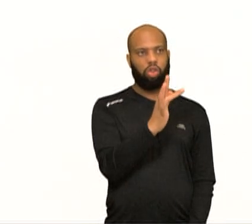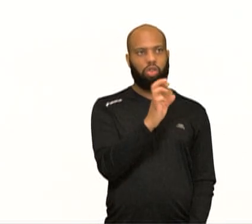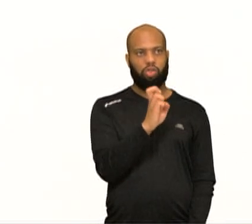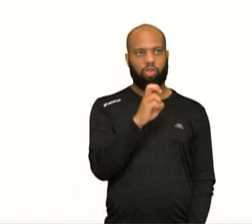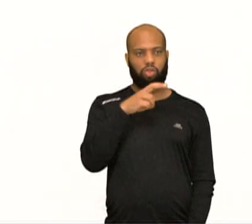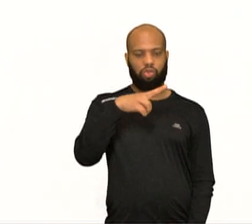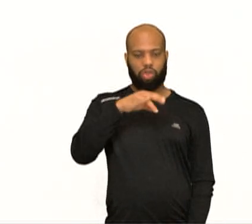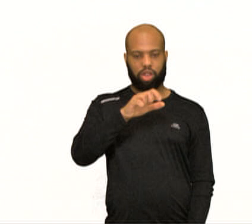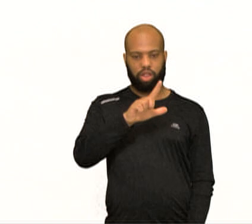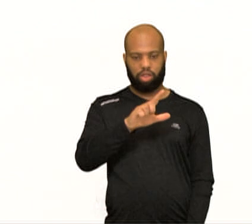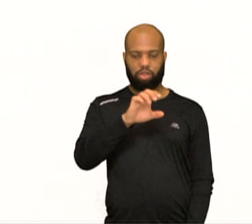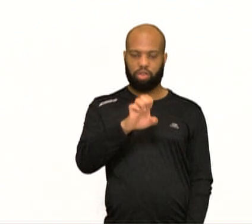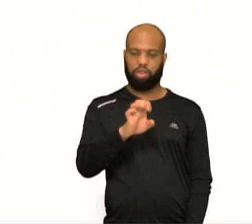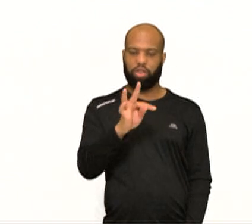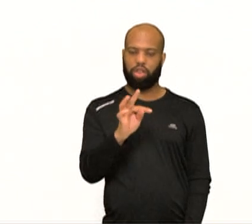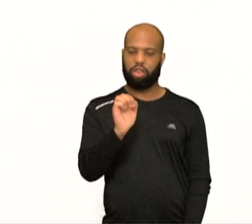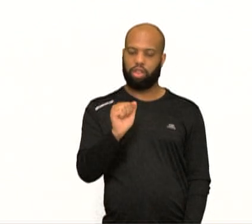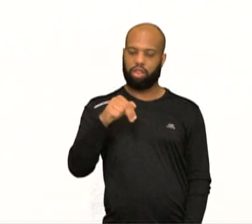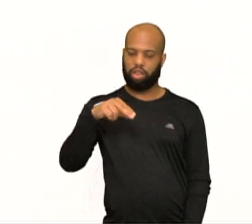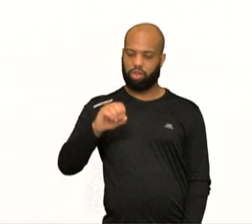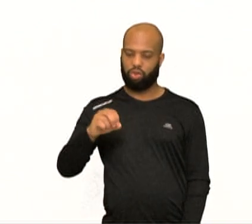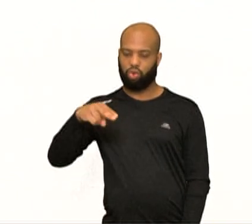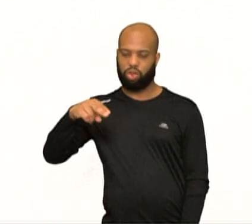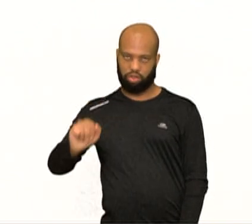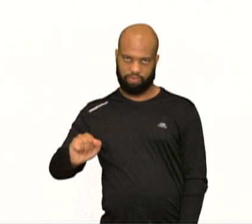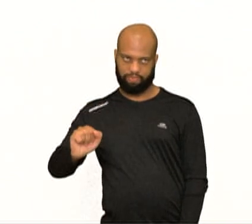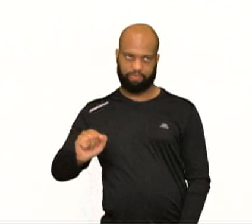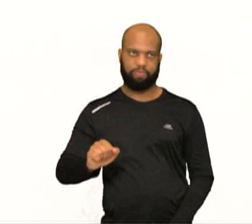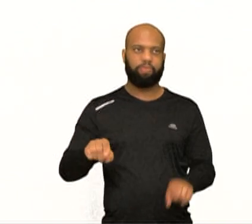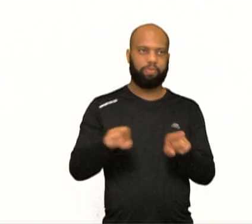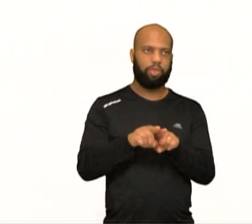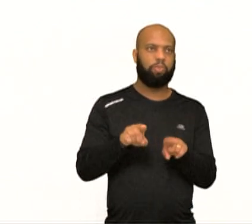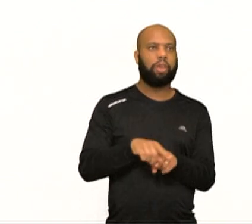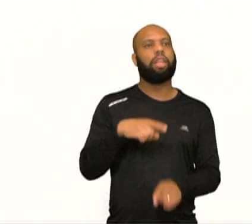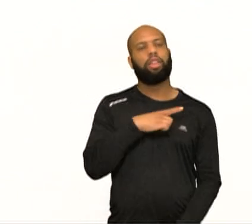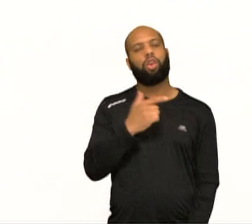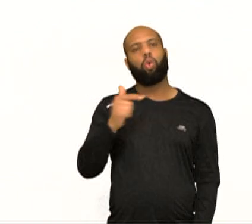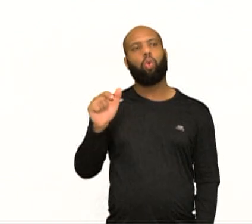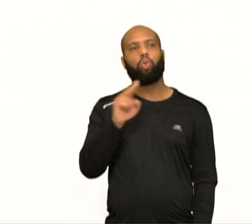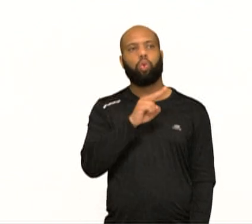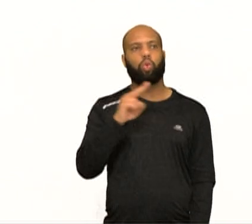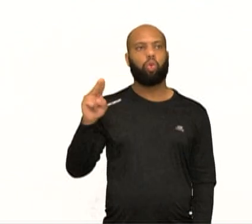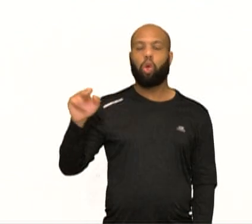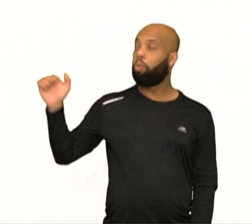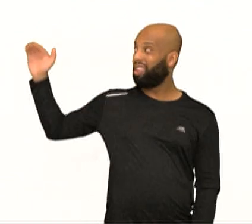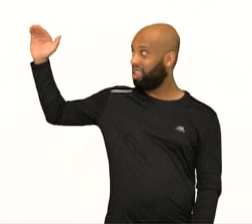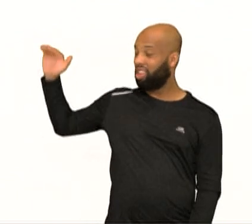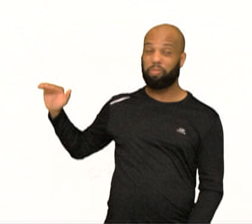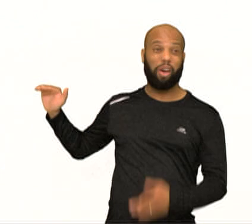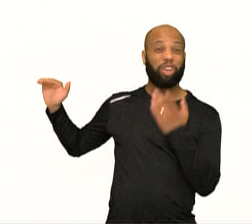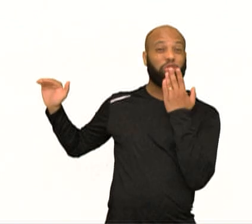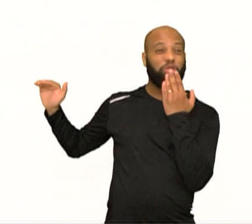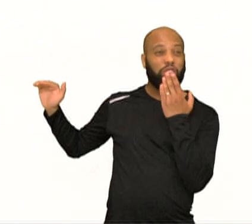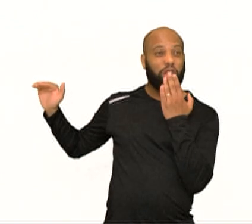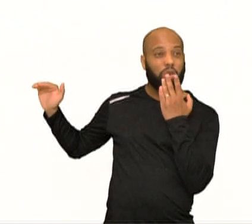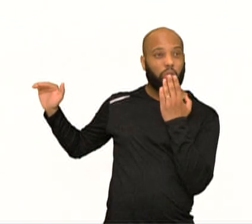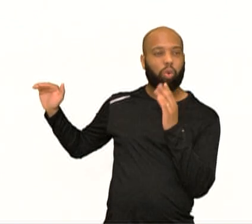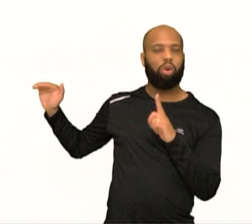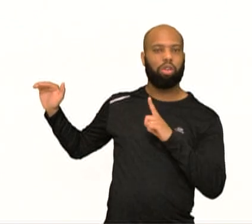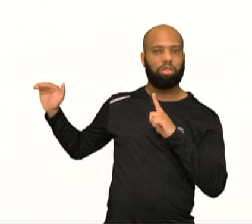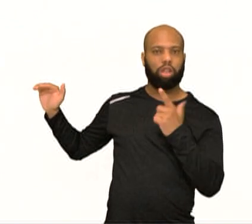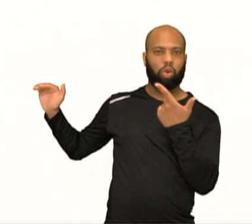1-feniletanona. E também podemos nomear, usualmente, fenilmetilcetona ou cetona